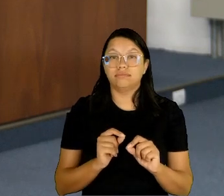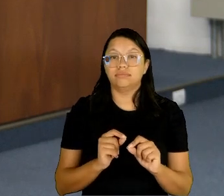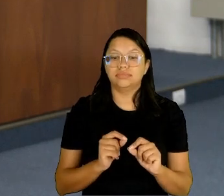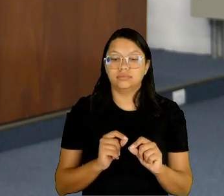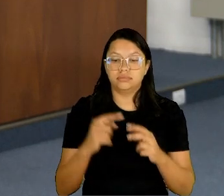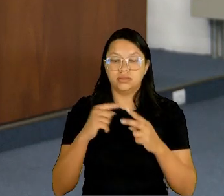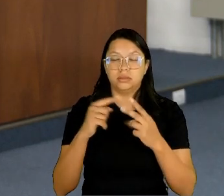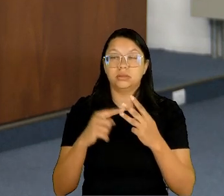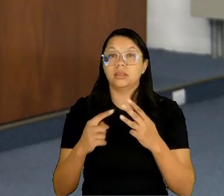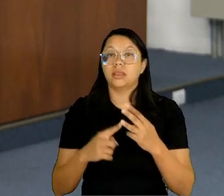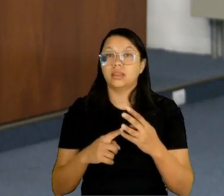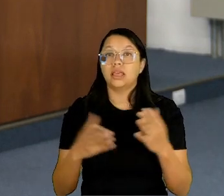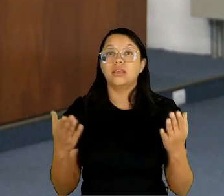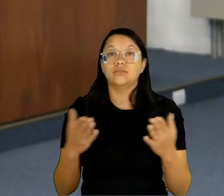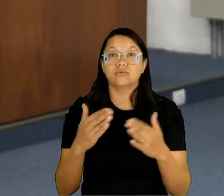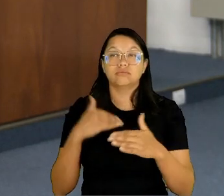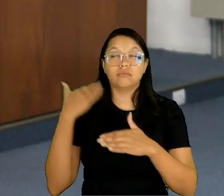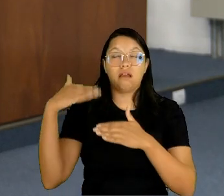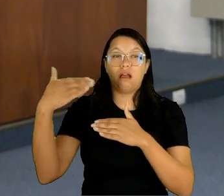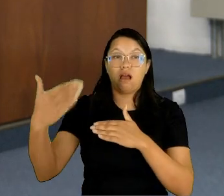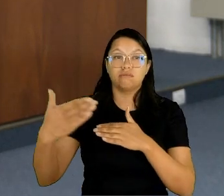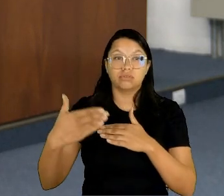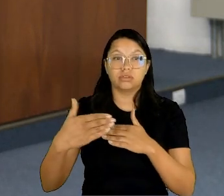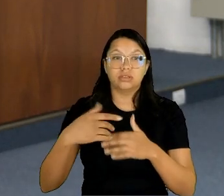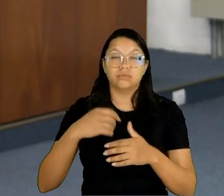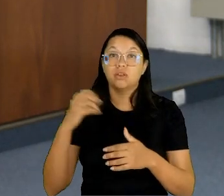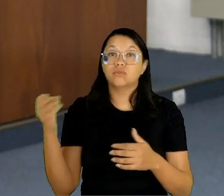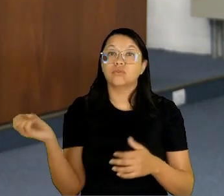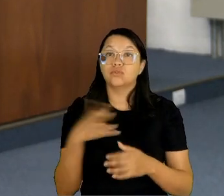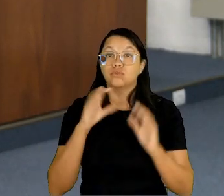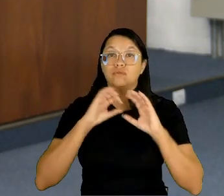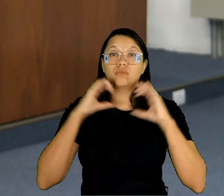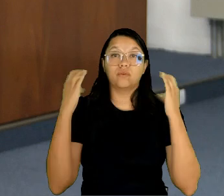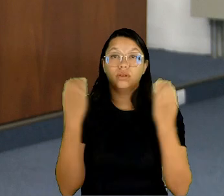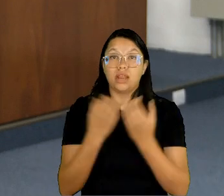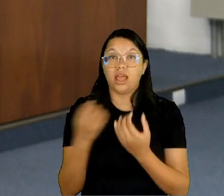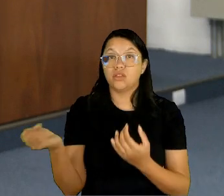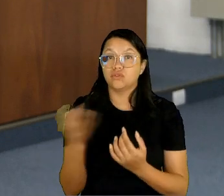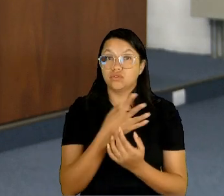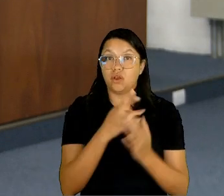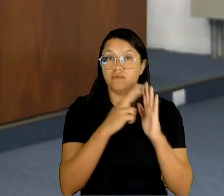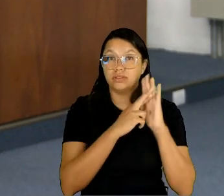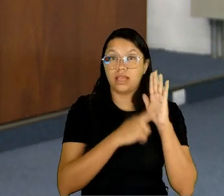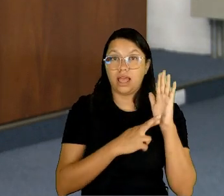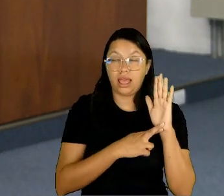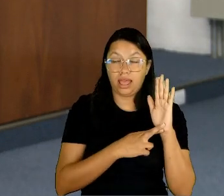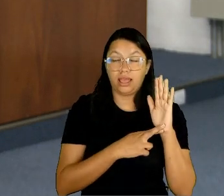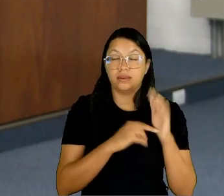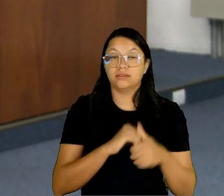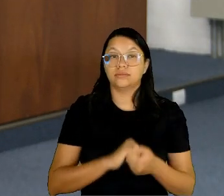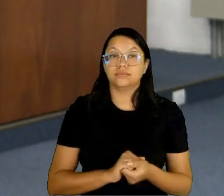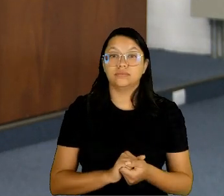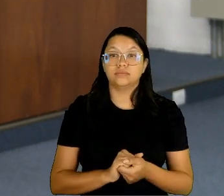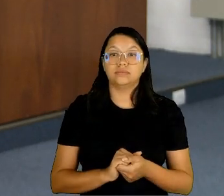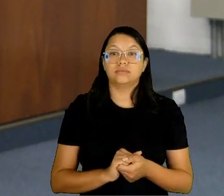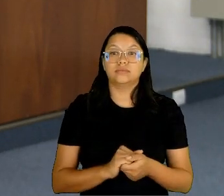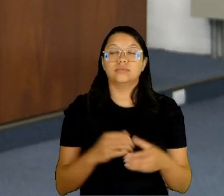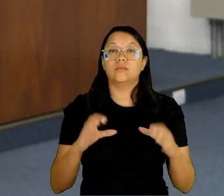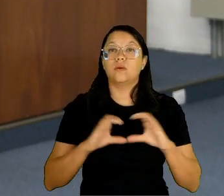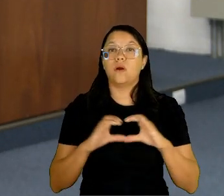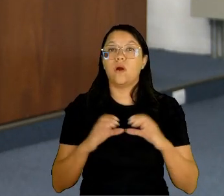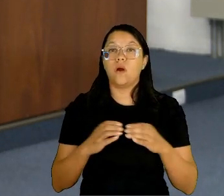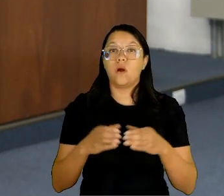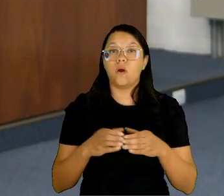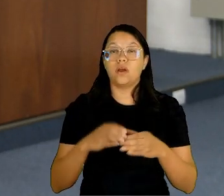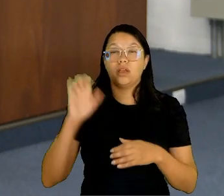hipertensão estágio 1, 2, 3. E isso, à medida do tempo, tem até mudado. O novo congresso... A nova diretriz de hipertensão do